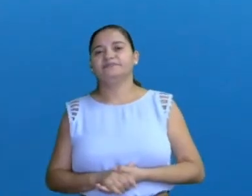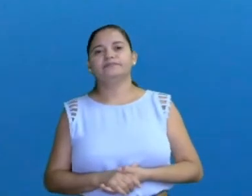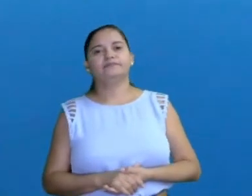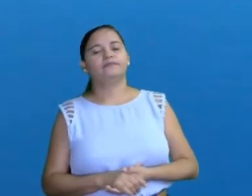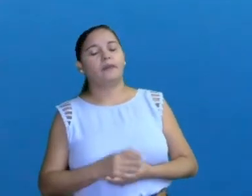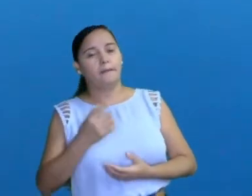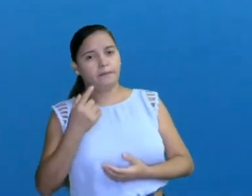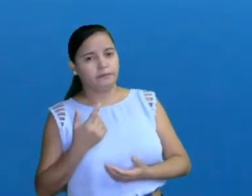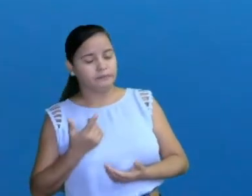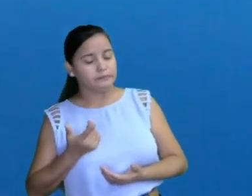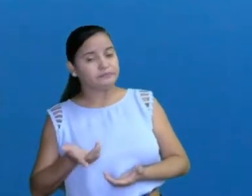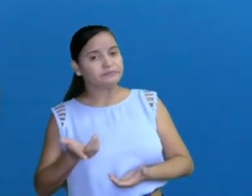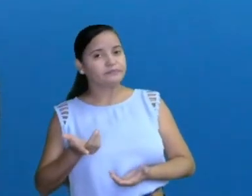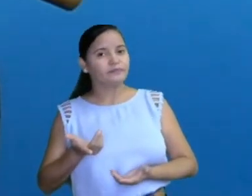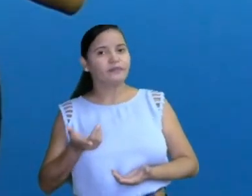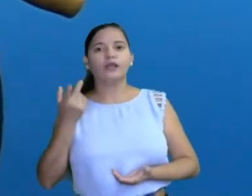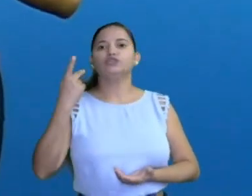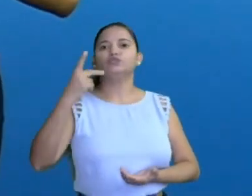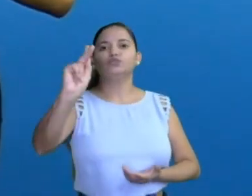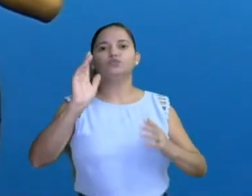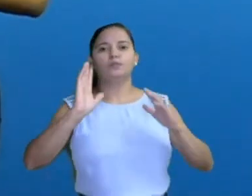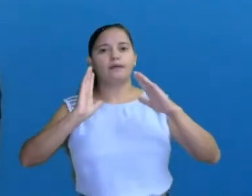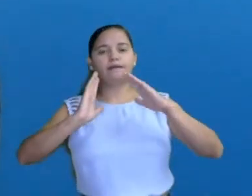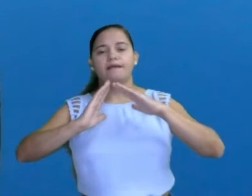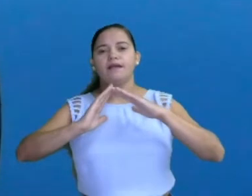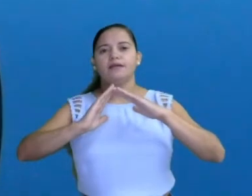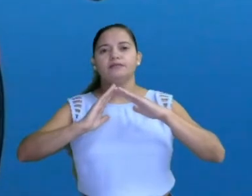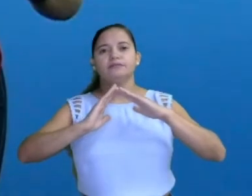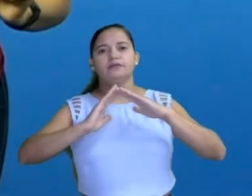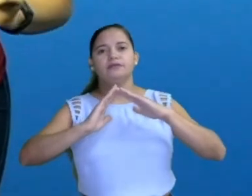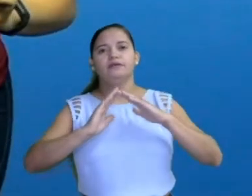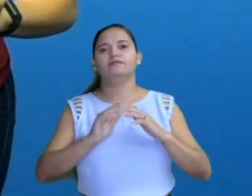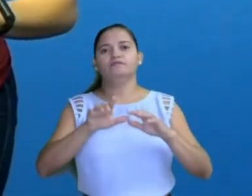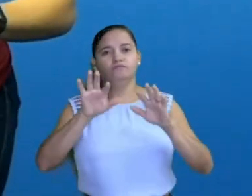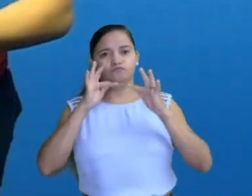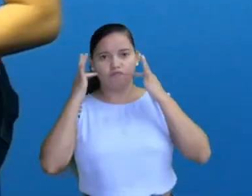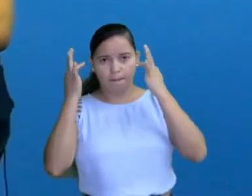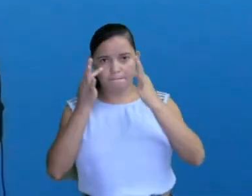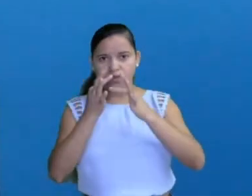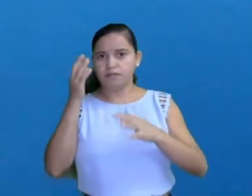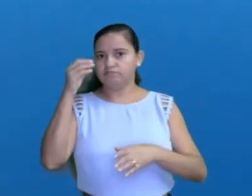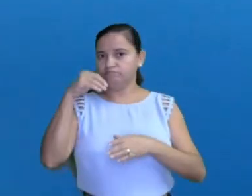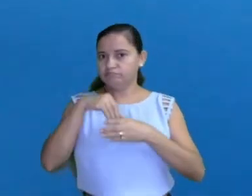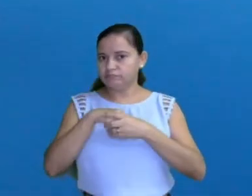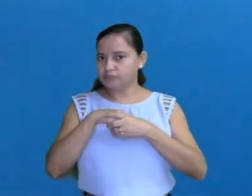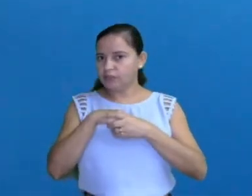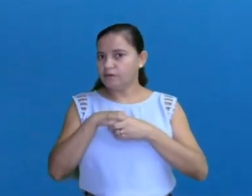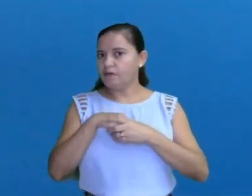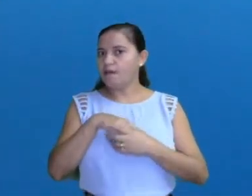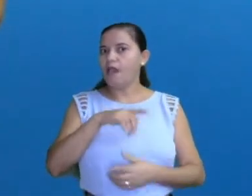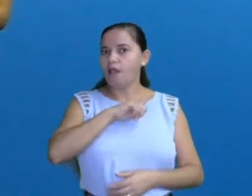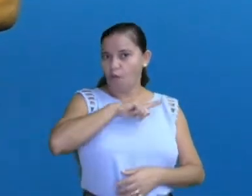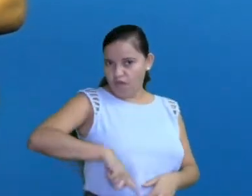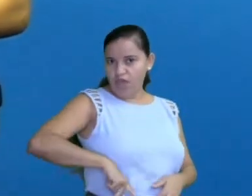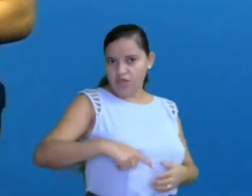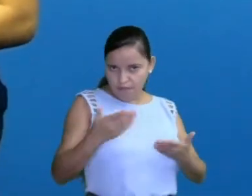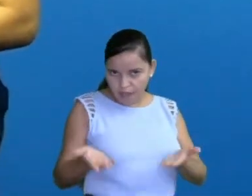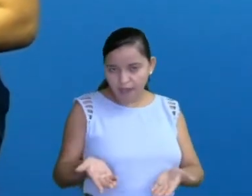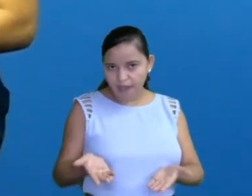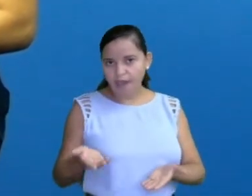Mais uma pergunta. E a sua casa, que você mora aí com sua família, é um espaço público ou